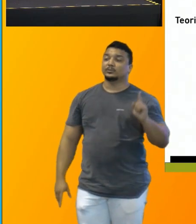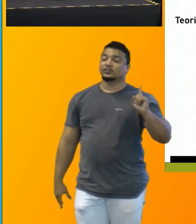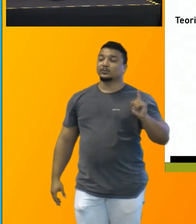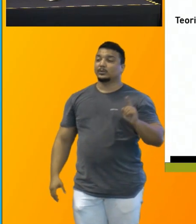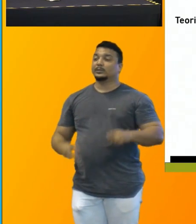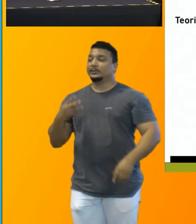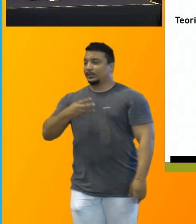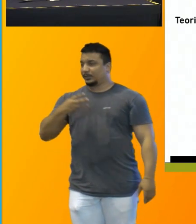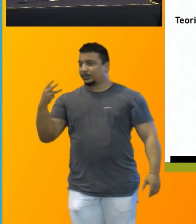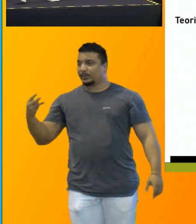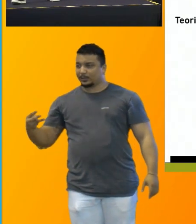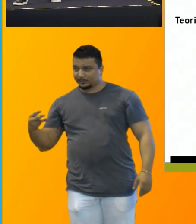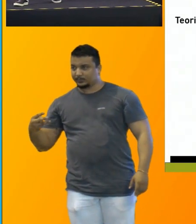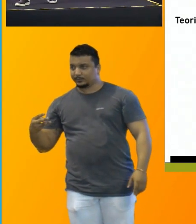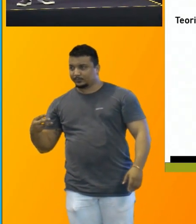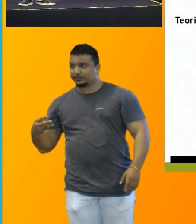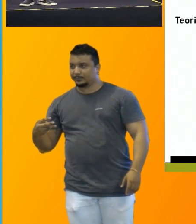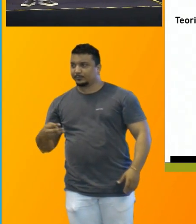Quantas questões?